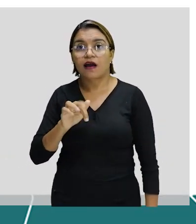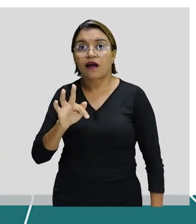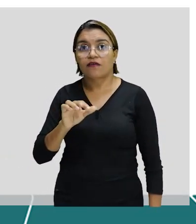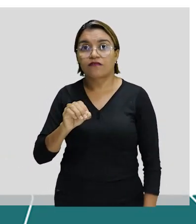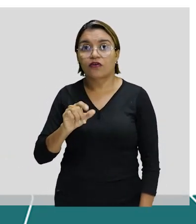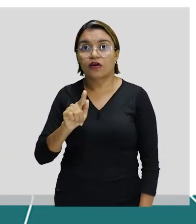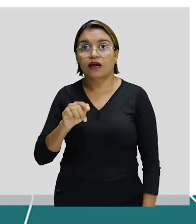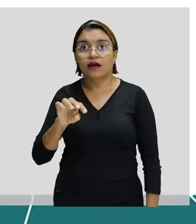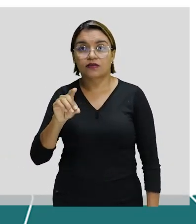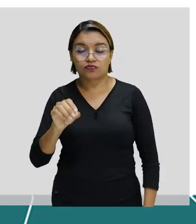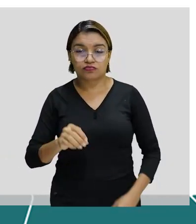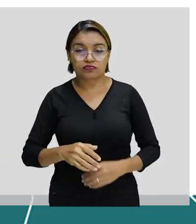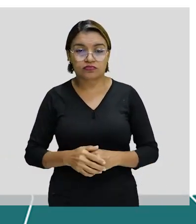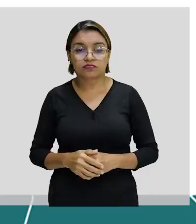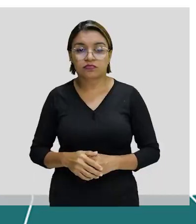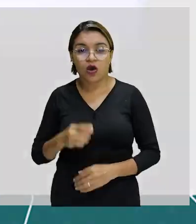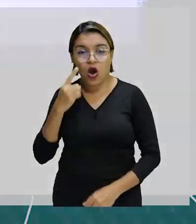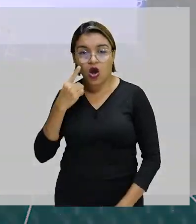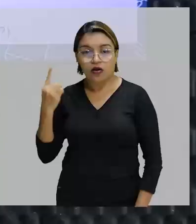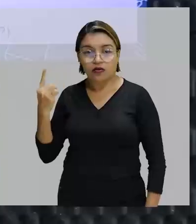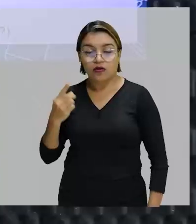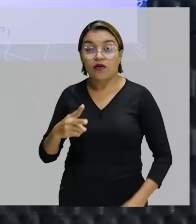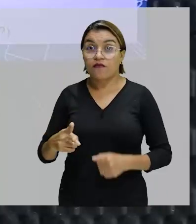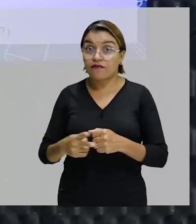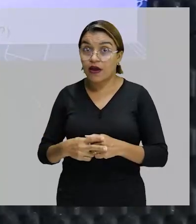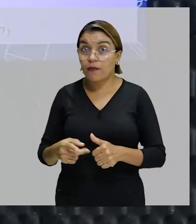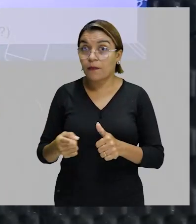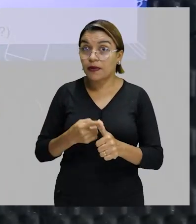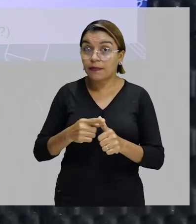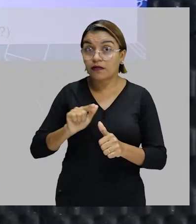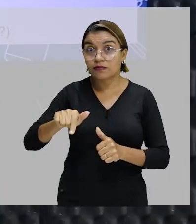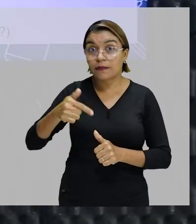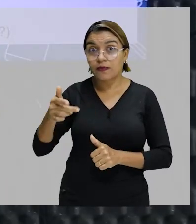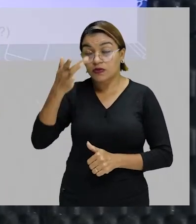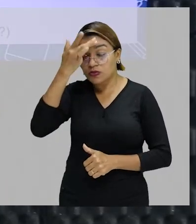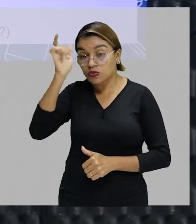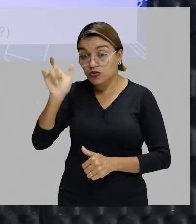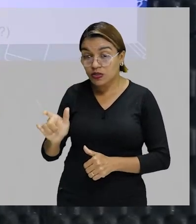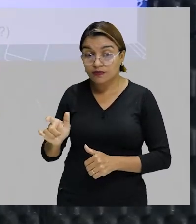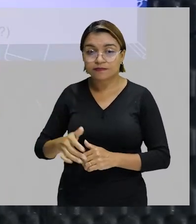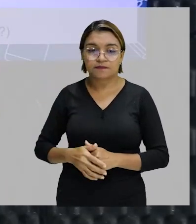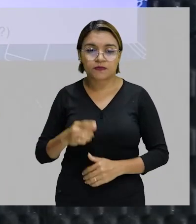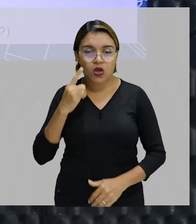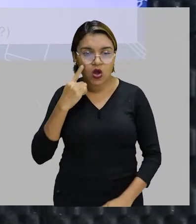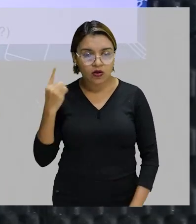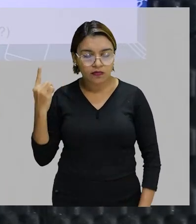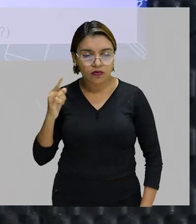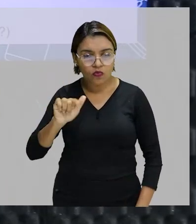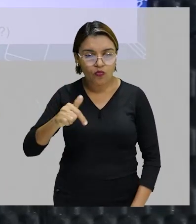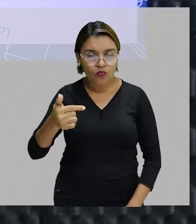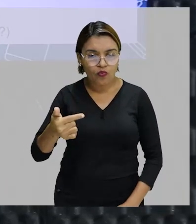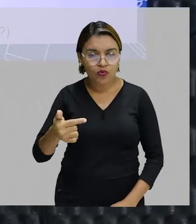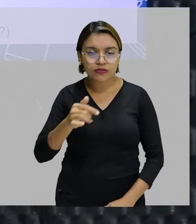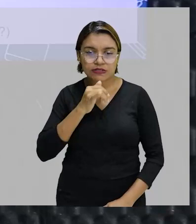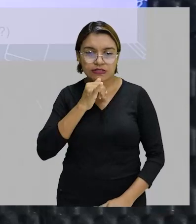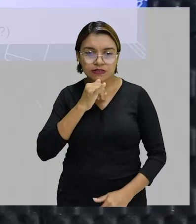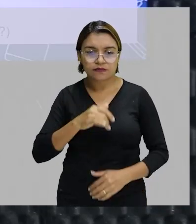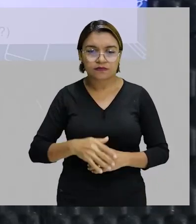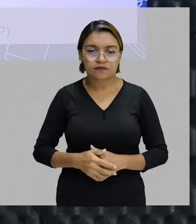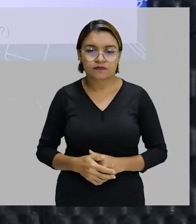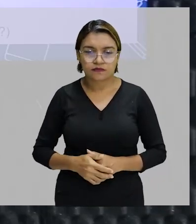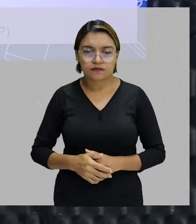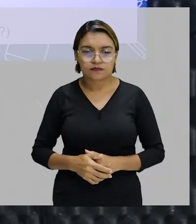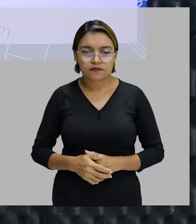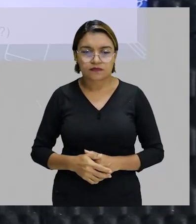o verbo vem primeiro, sujeito vem depois. No exemplo de baixo, had they gone out when you called?